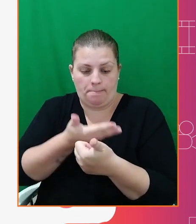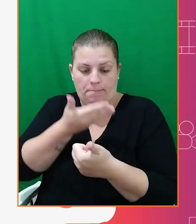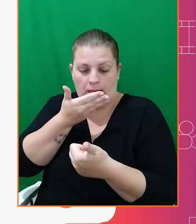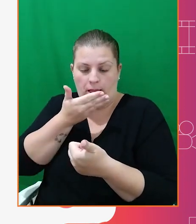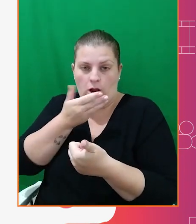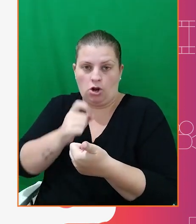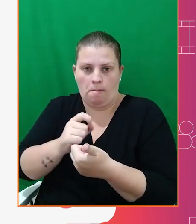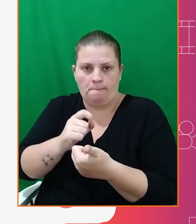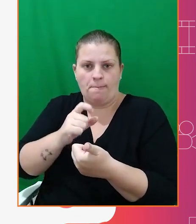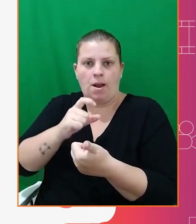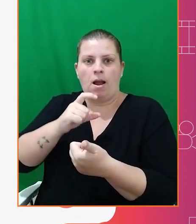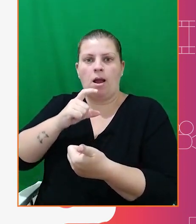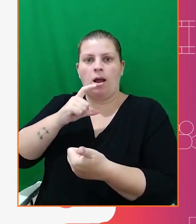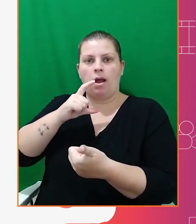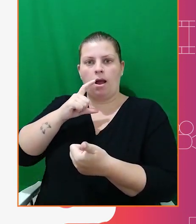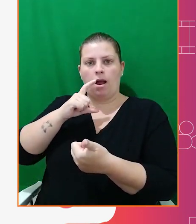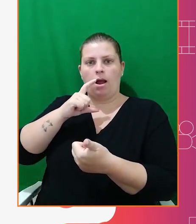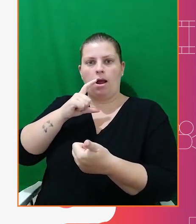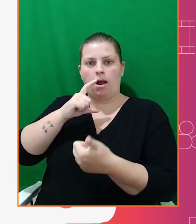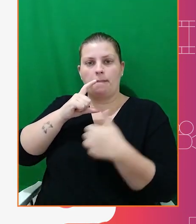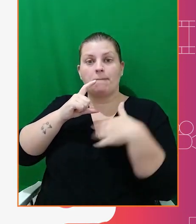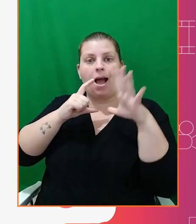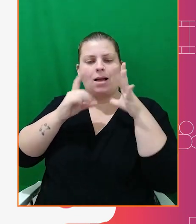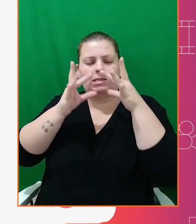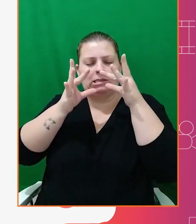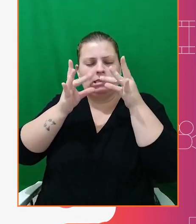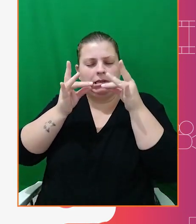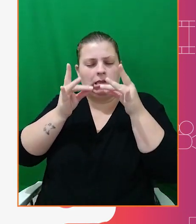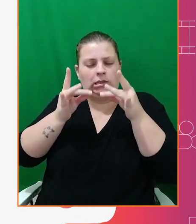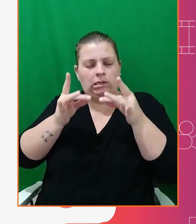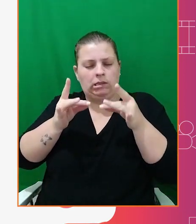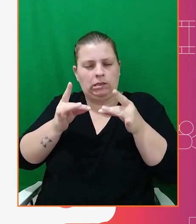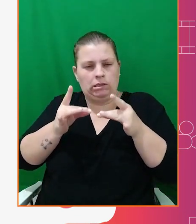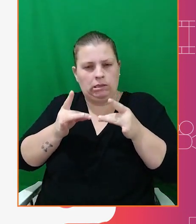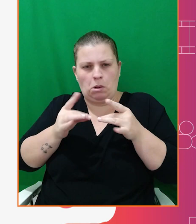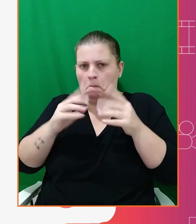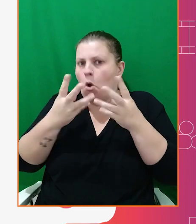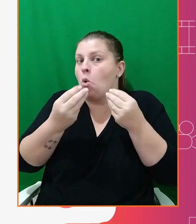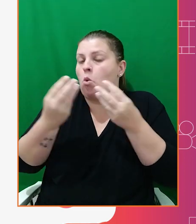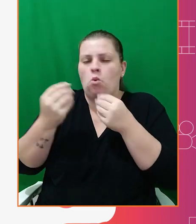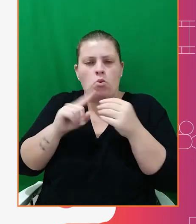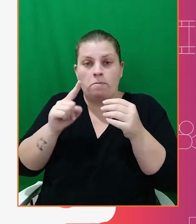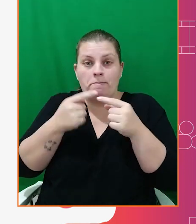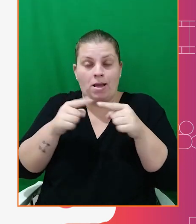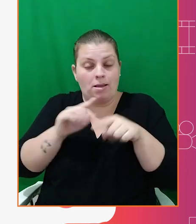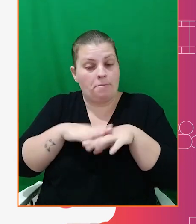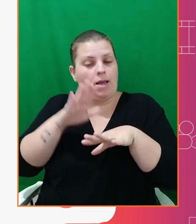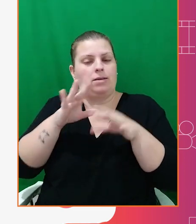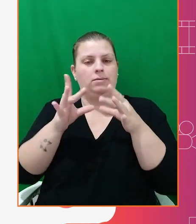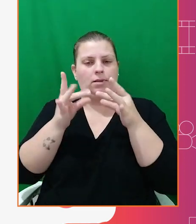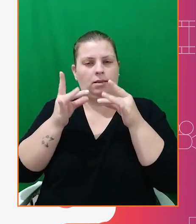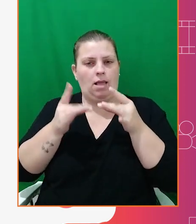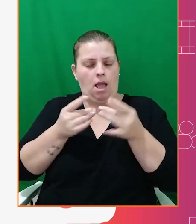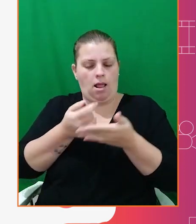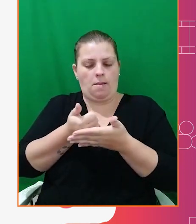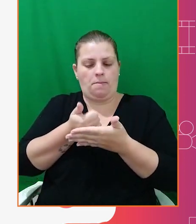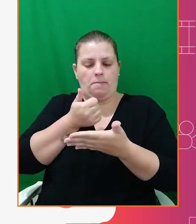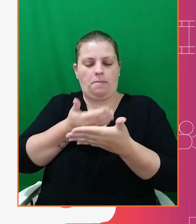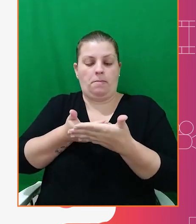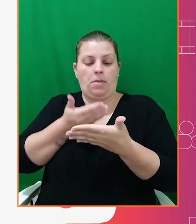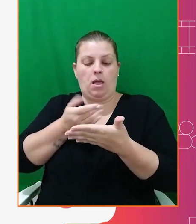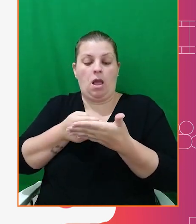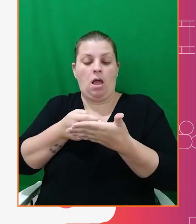maiores e um pouquinho mais detalhados, e nem precisa ser muitos detalhes. Poucas coisas já trazem